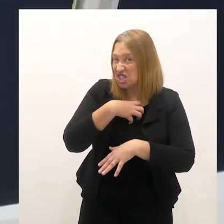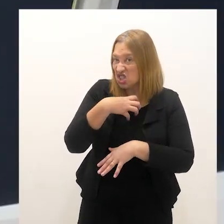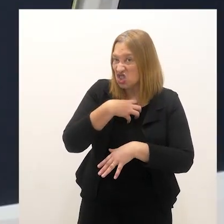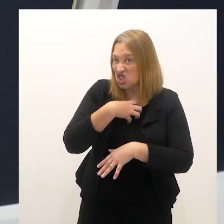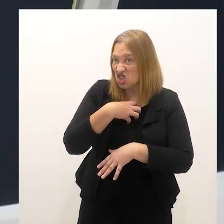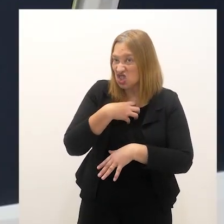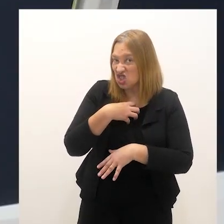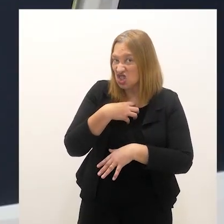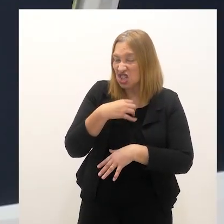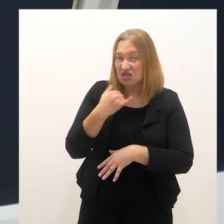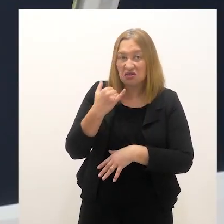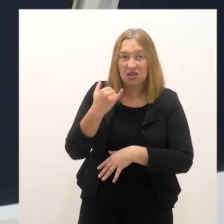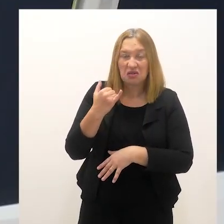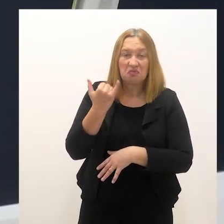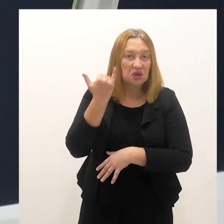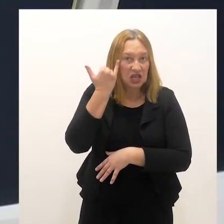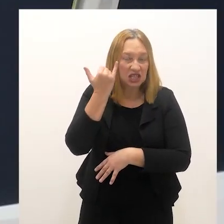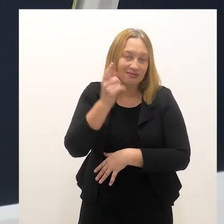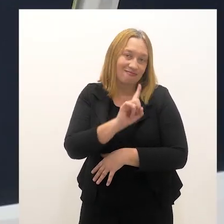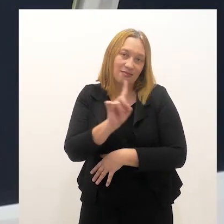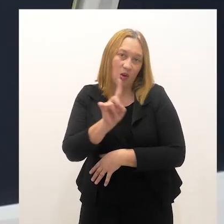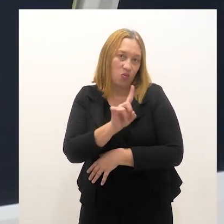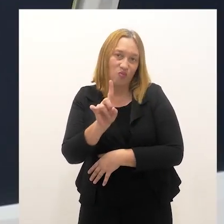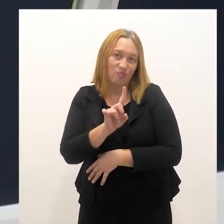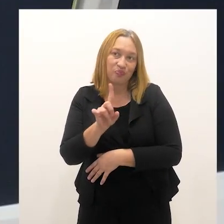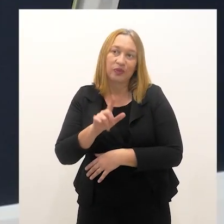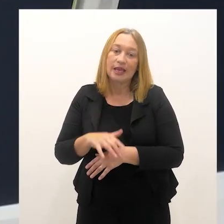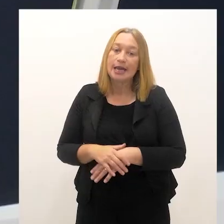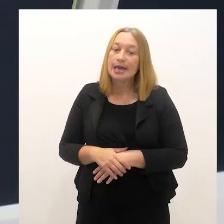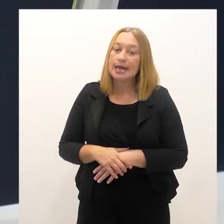não sentia o peso disso, né?